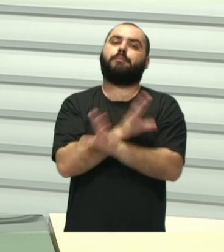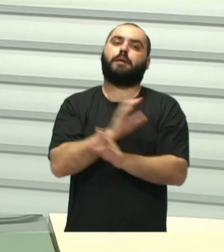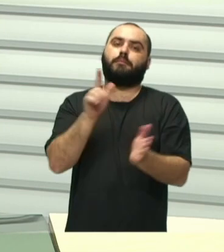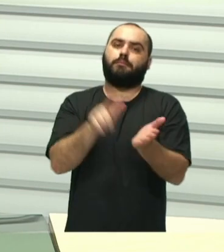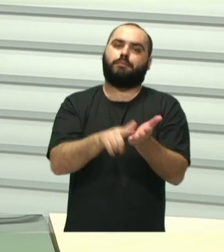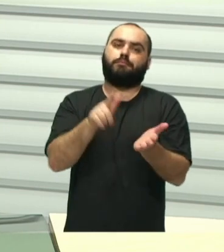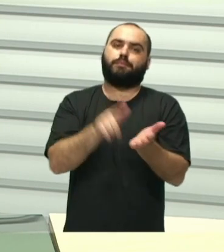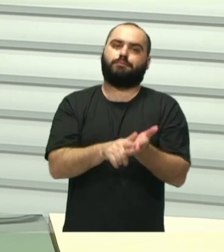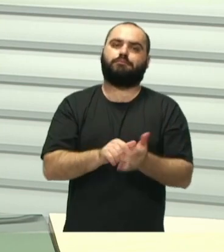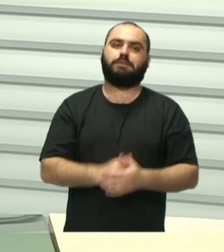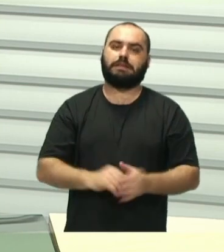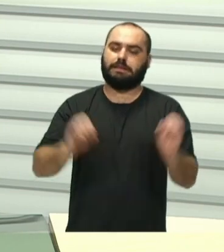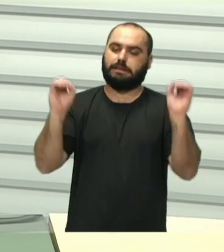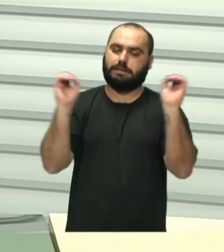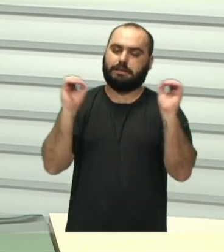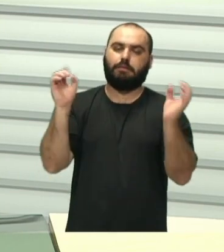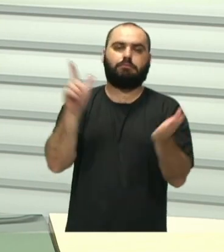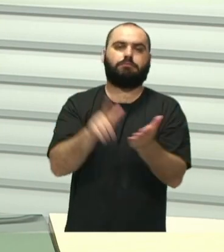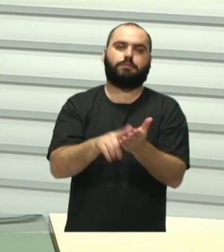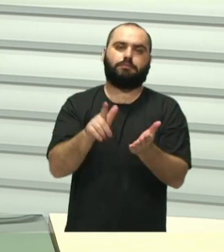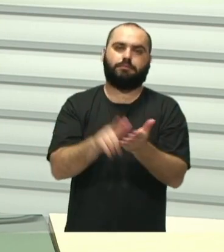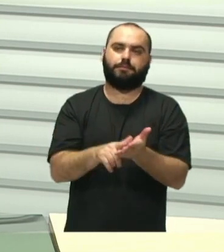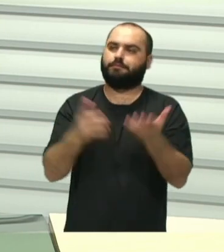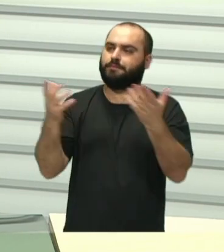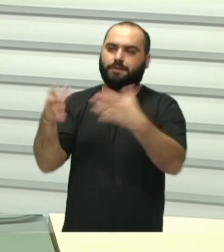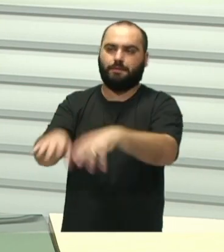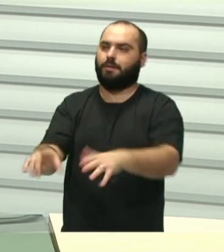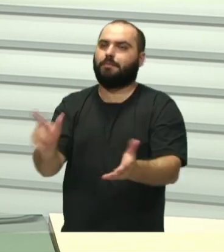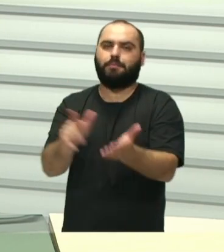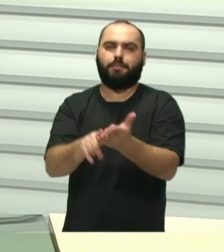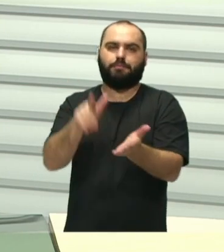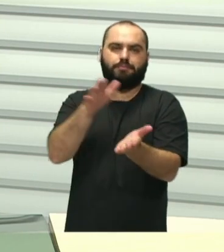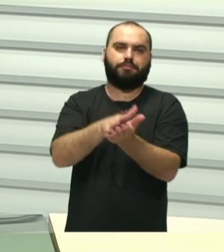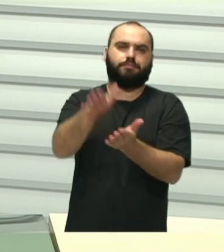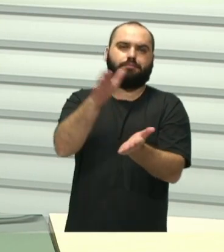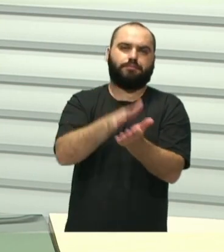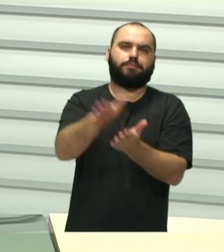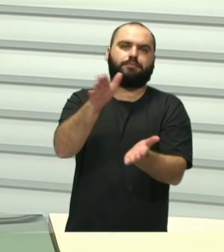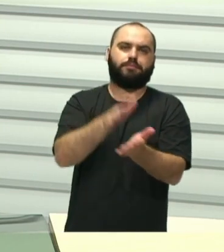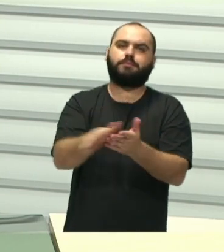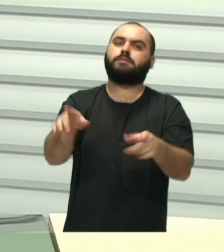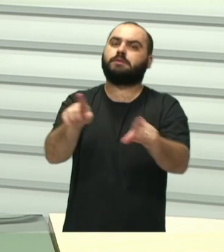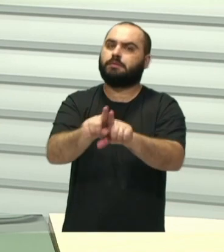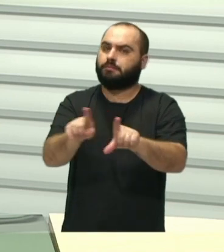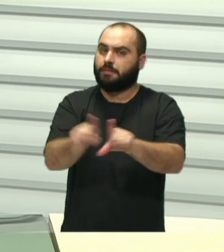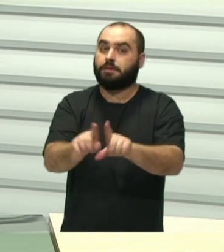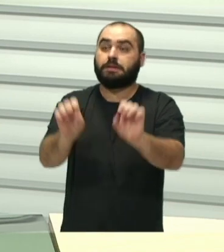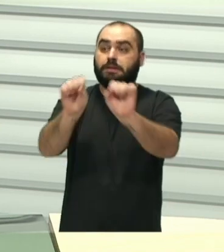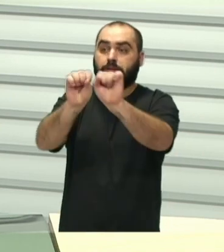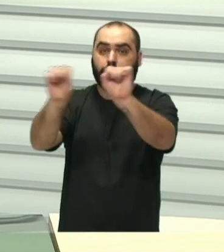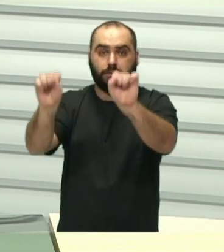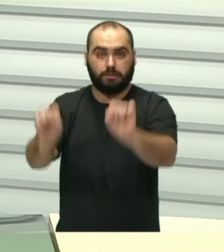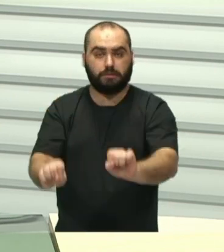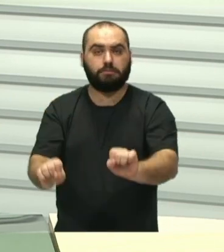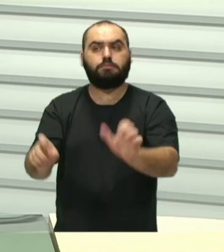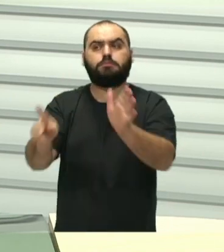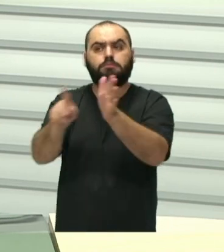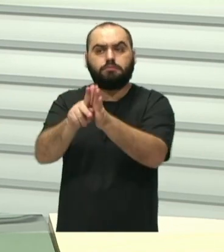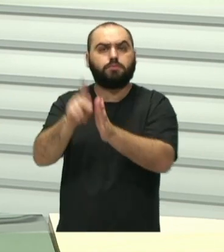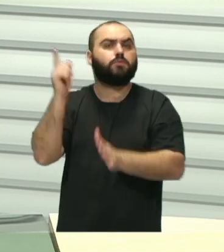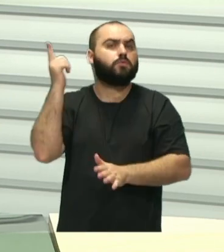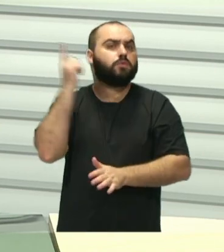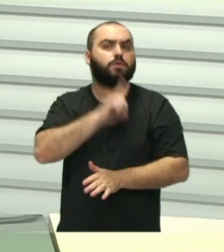papel nós queremos que a câmera possa zerar a os de papel e também ao mesmo tempo no sistema utilizado facilitar os procedimentos